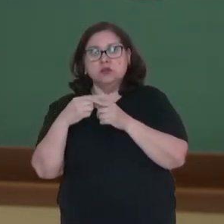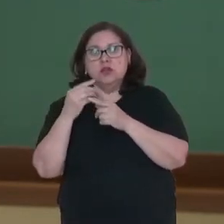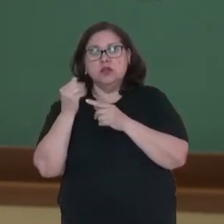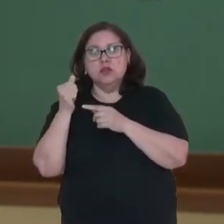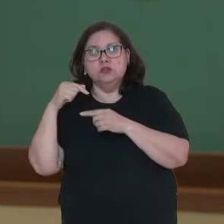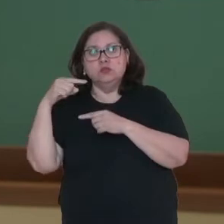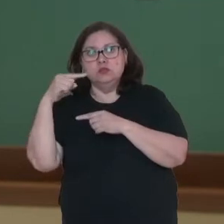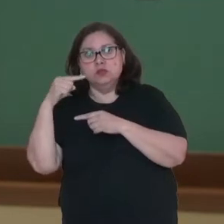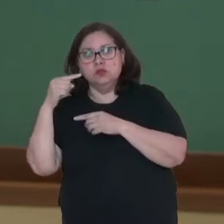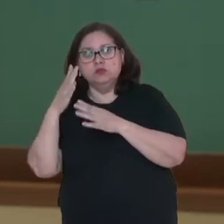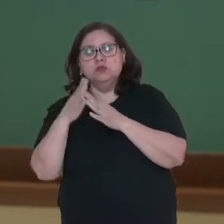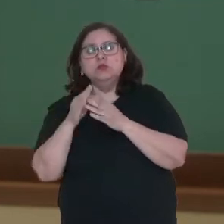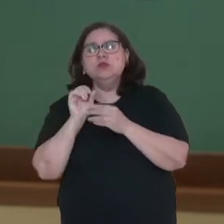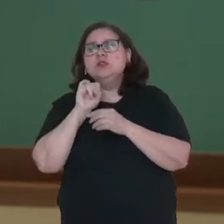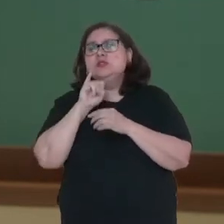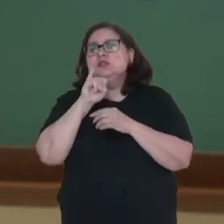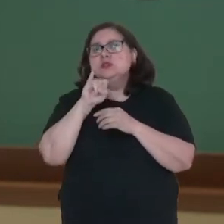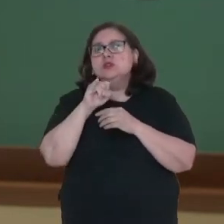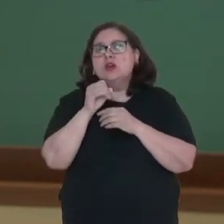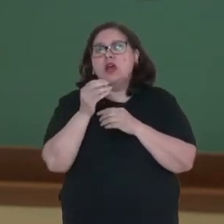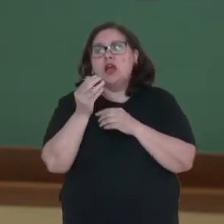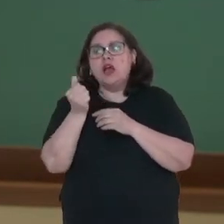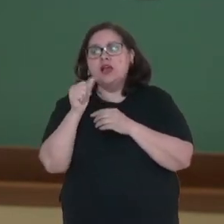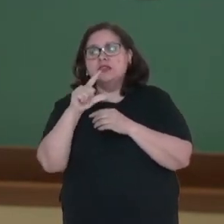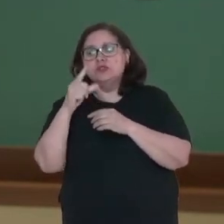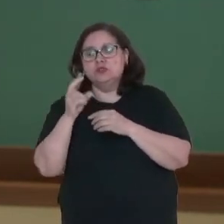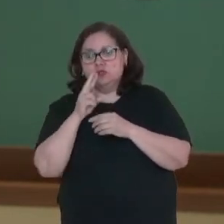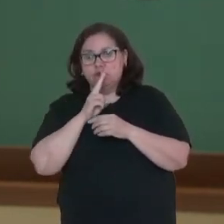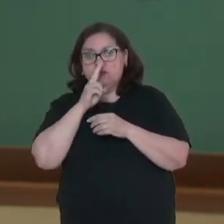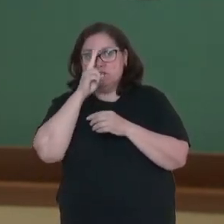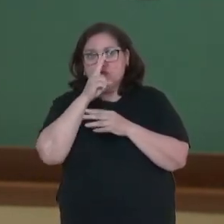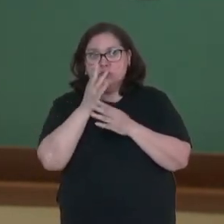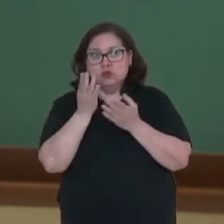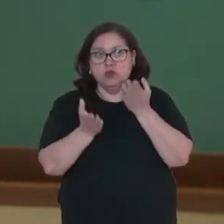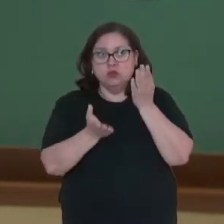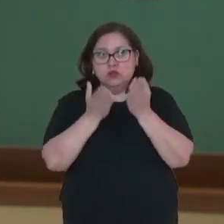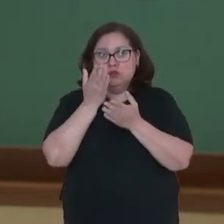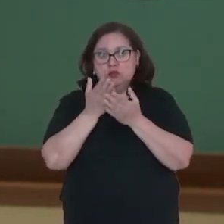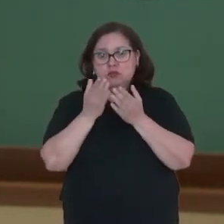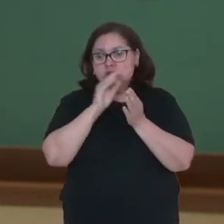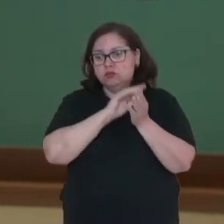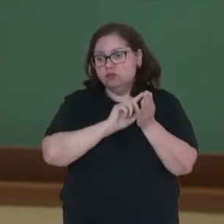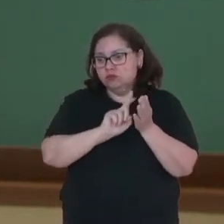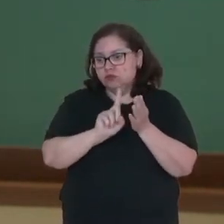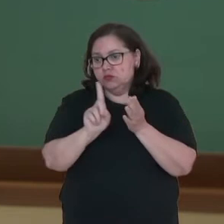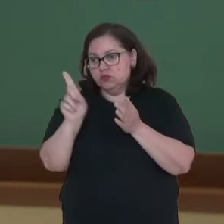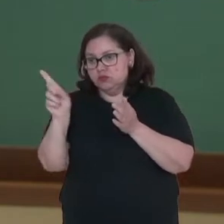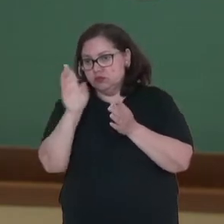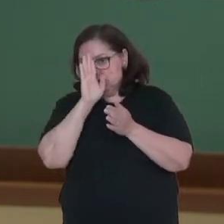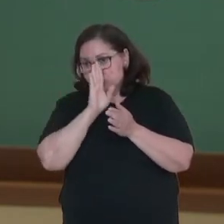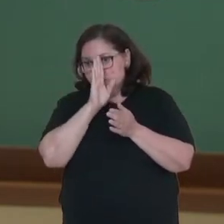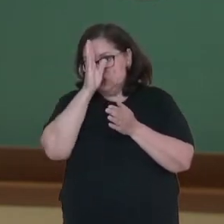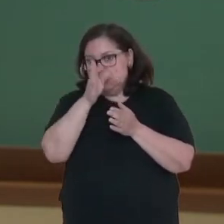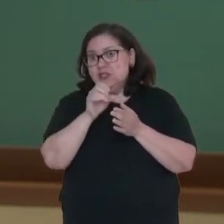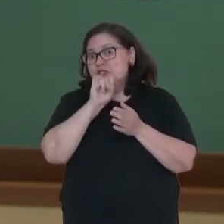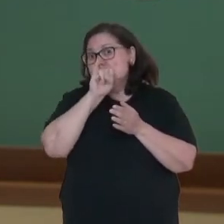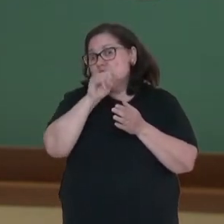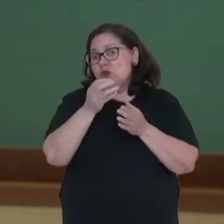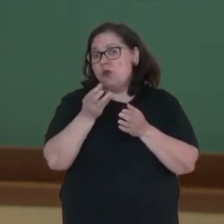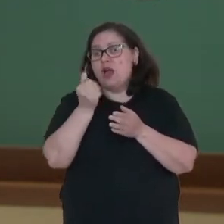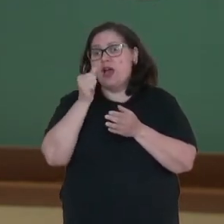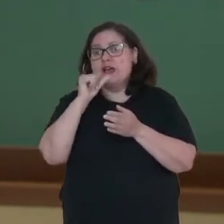menos. Se o ácido for um ácido forte, o equilíbrio vai ser deslocado no sentido direto. Se